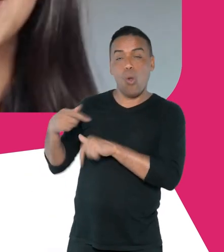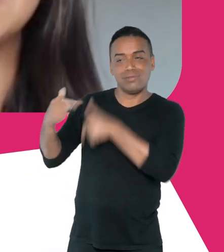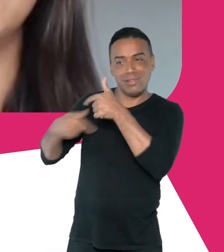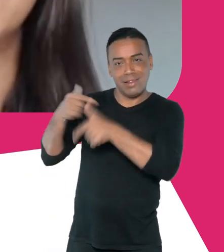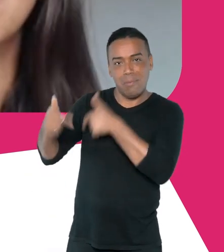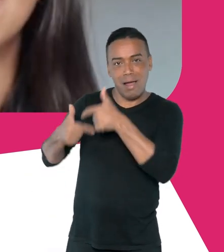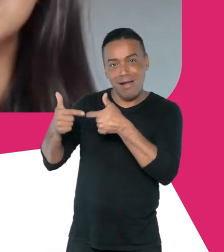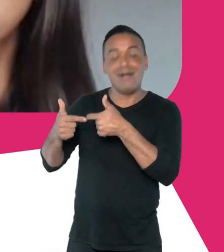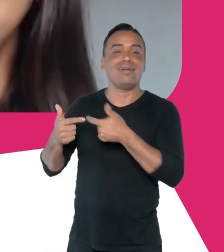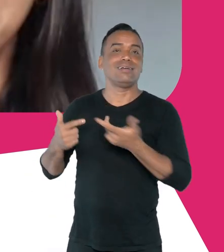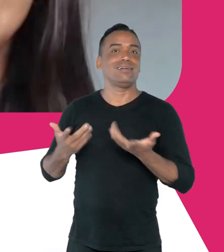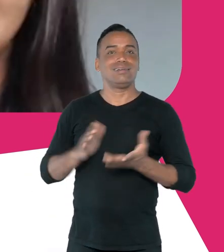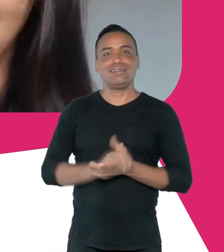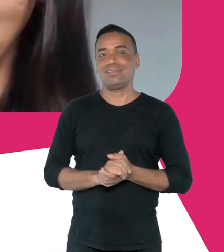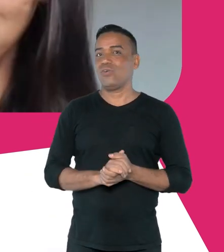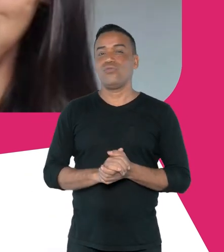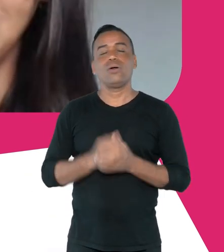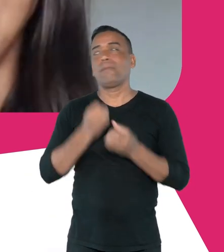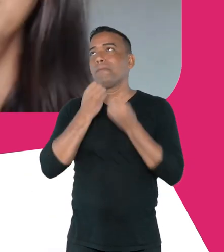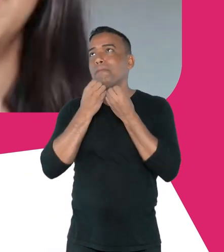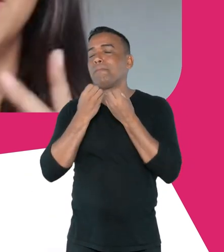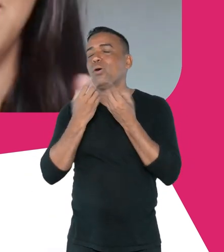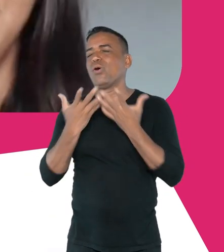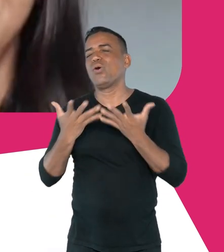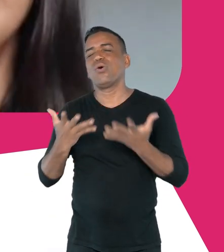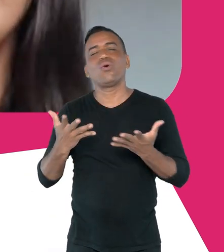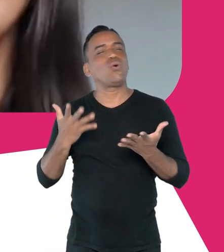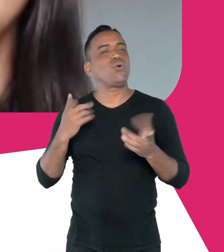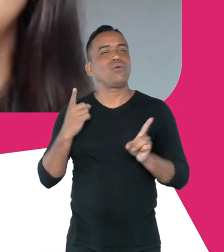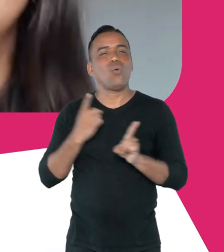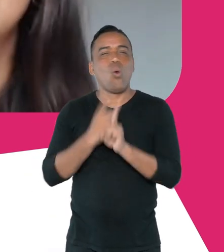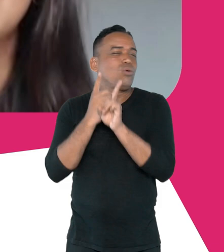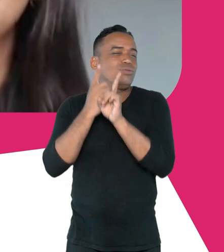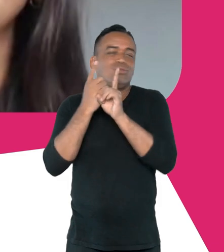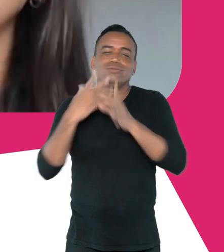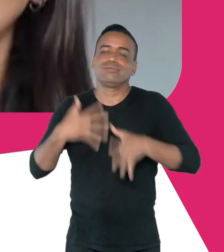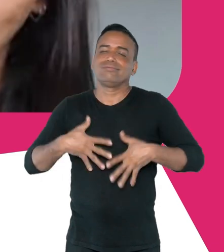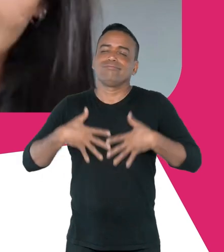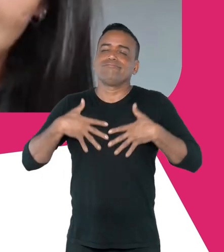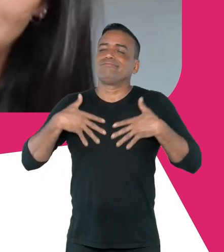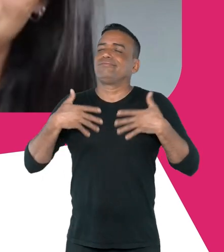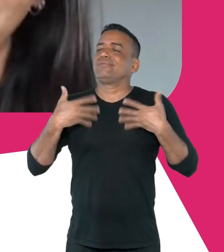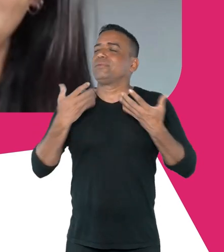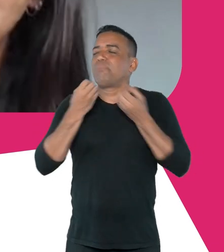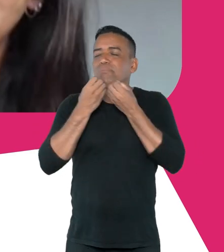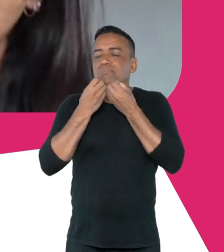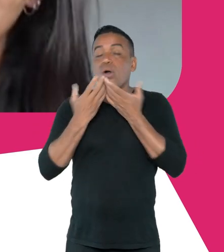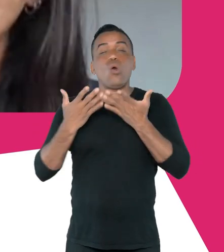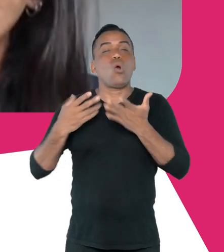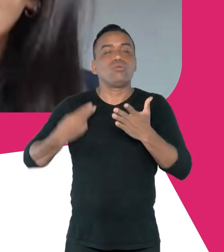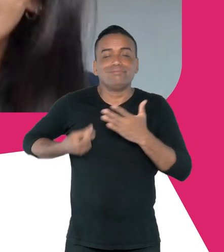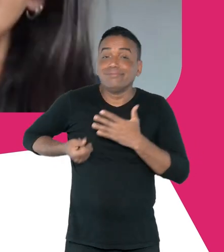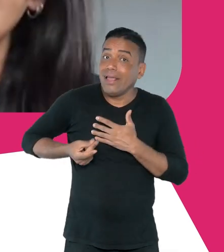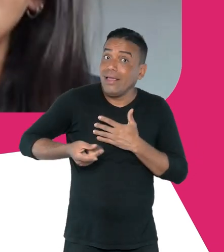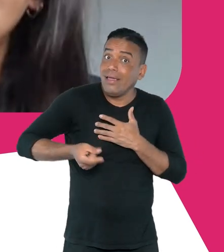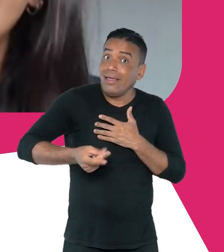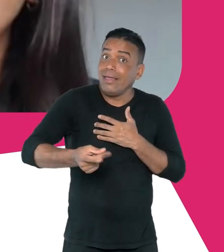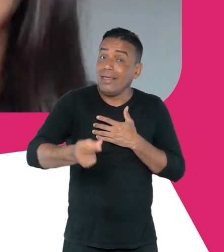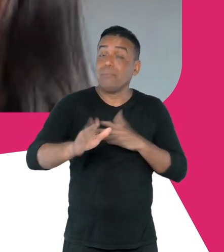Então foram encontros muito prazerosos, sabe, muito leves, que durou bastante tempo, né,